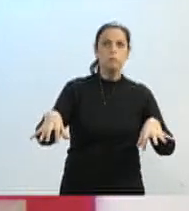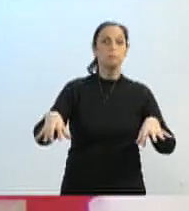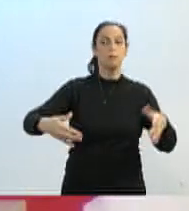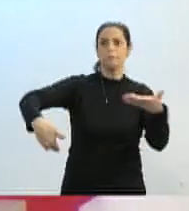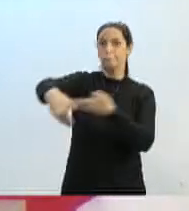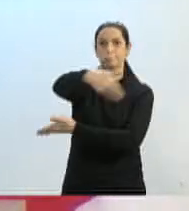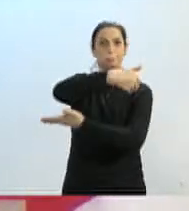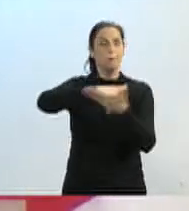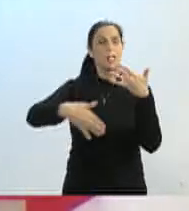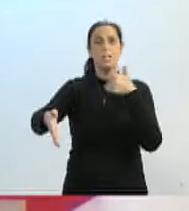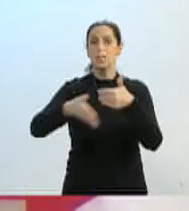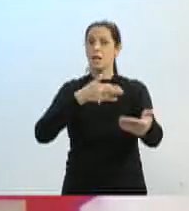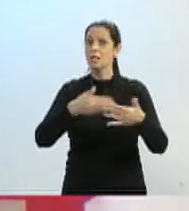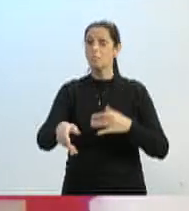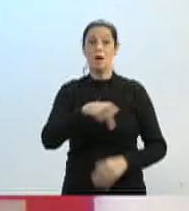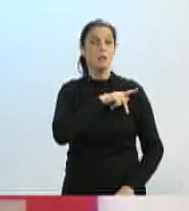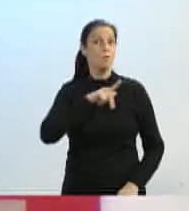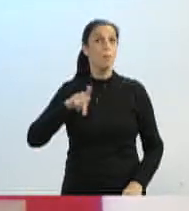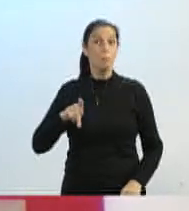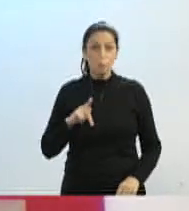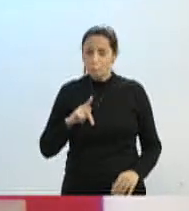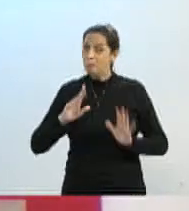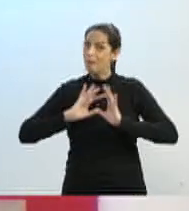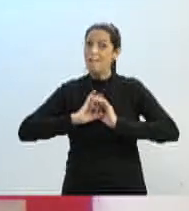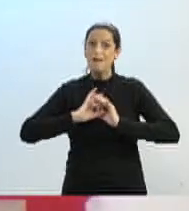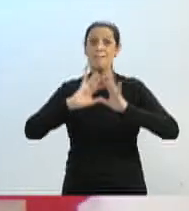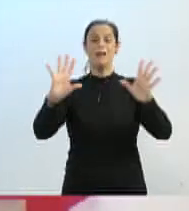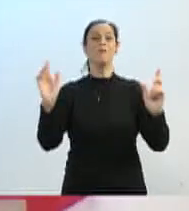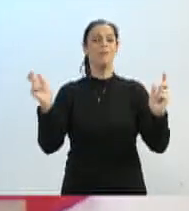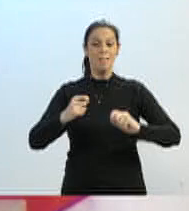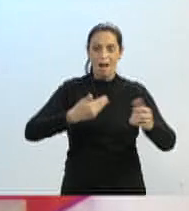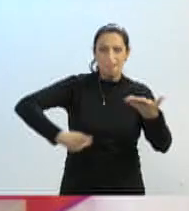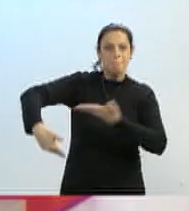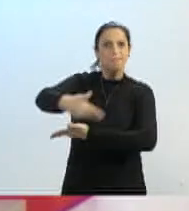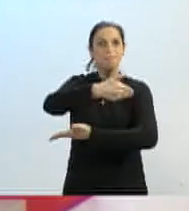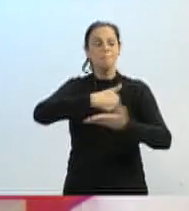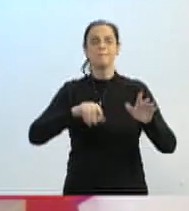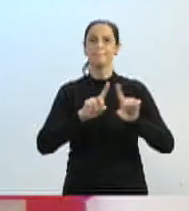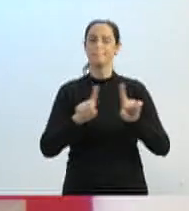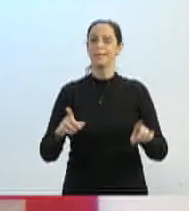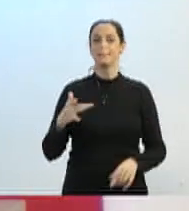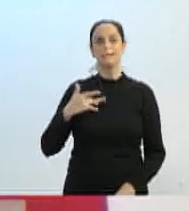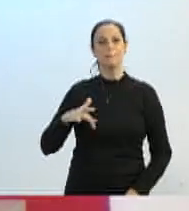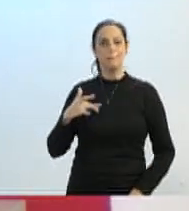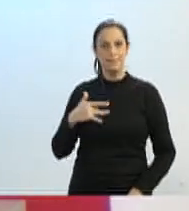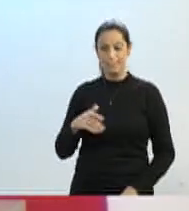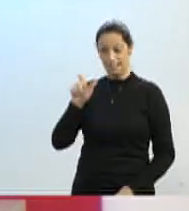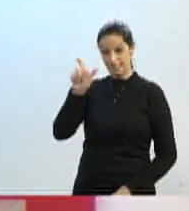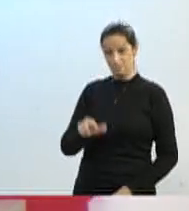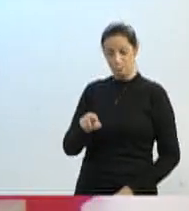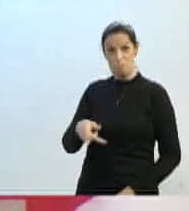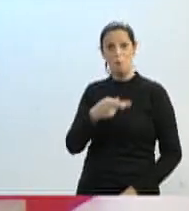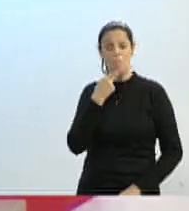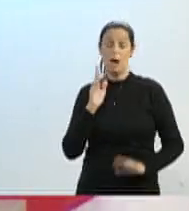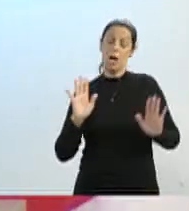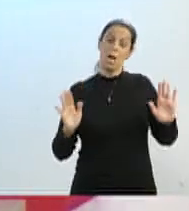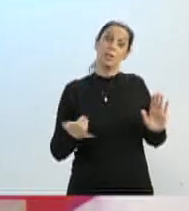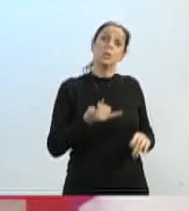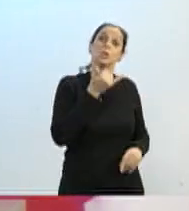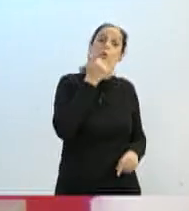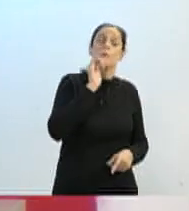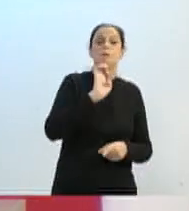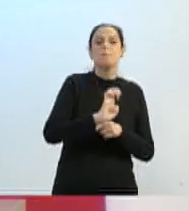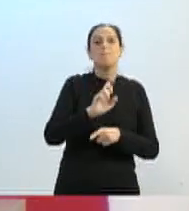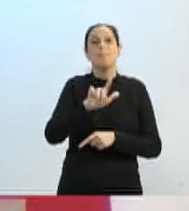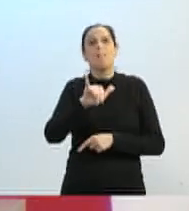ordem pública. Pena que, equivocadamente, alguns, usando a expressão o Estado é laico, se colocam como